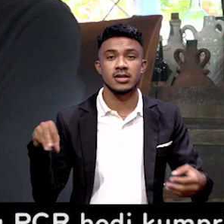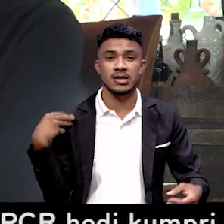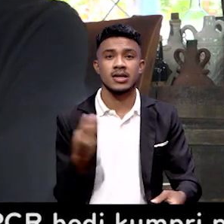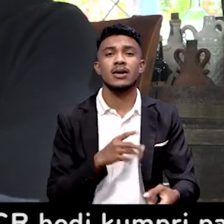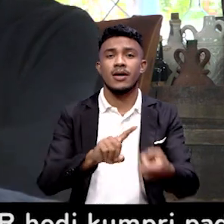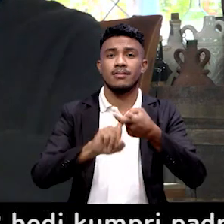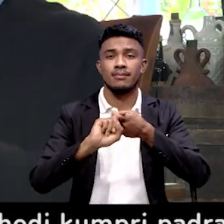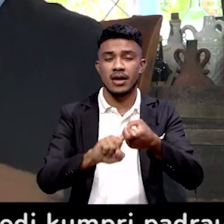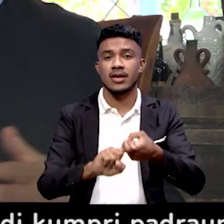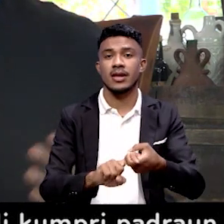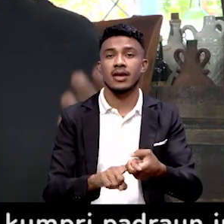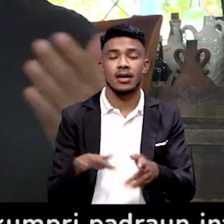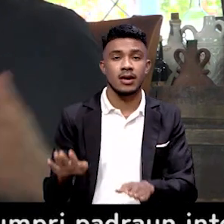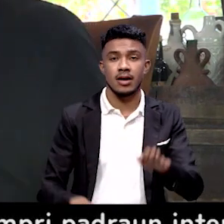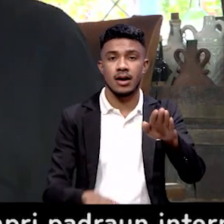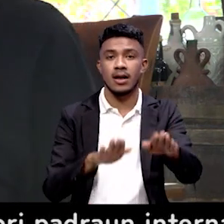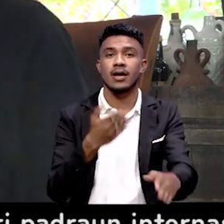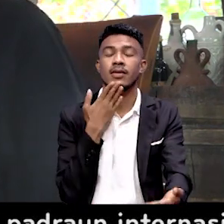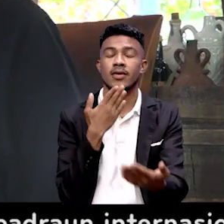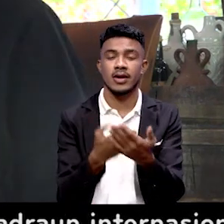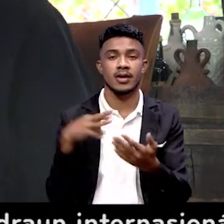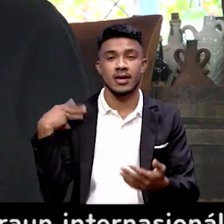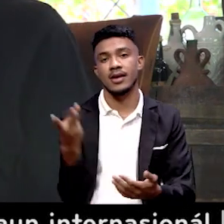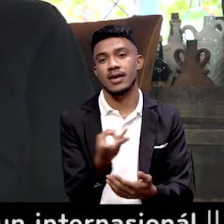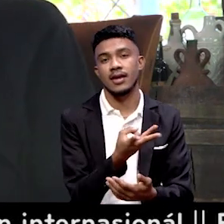laudia, se está na